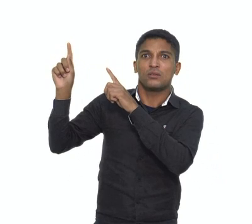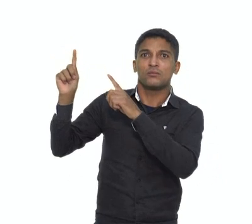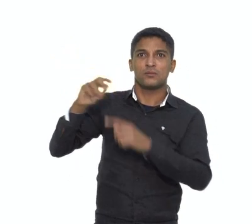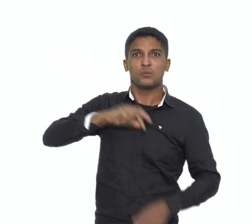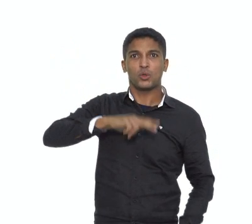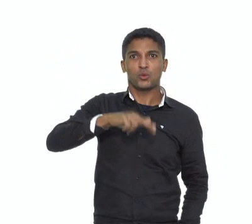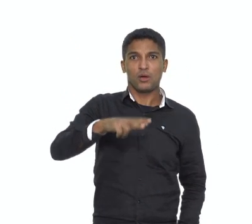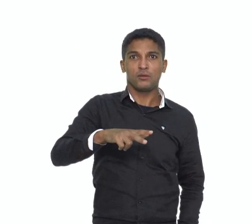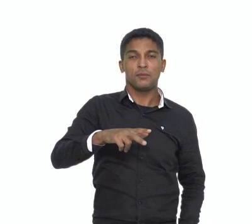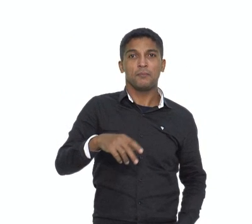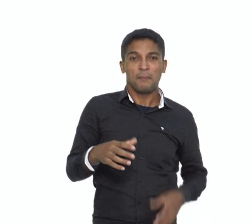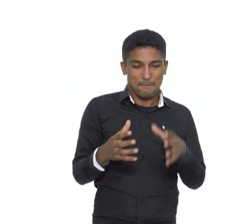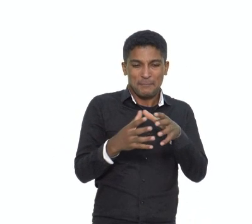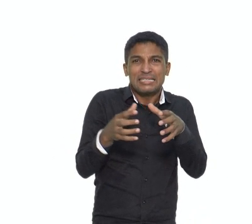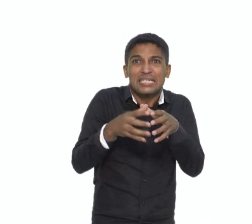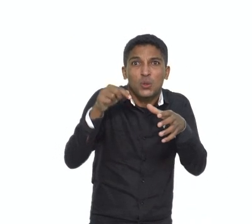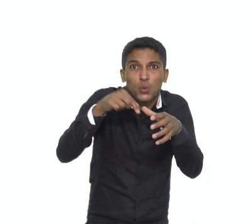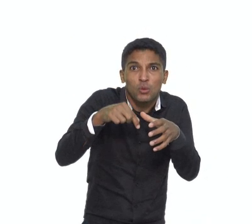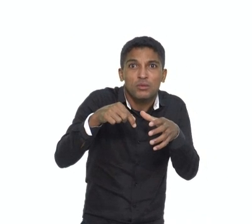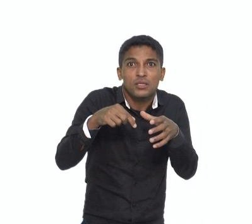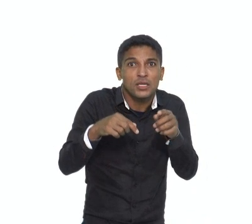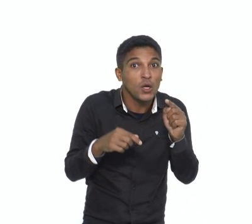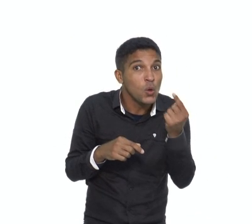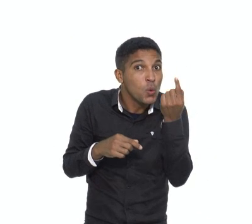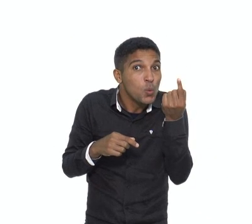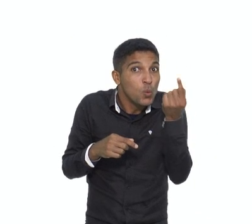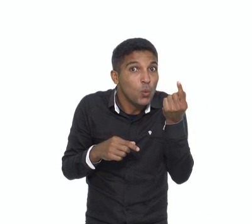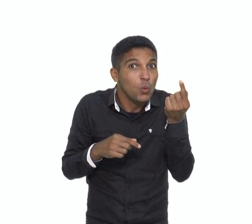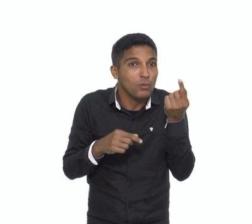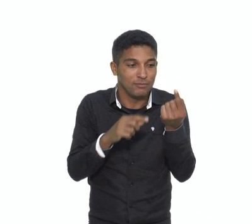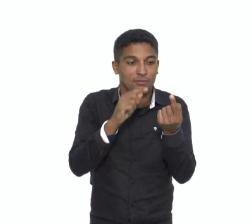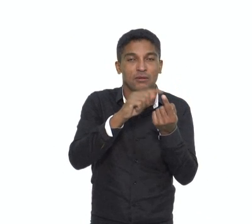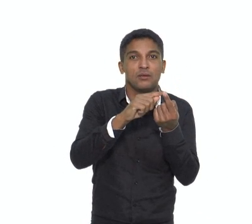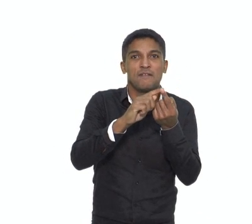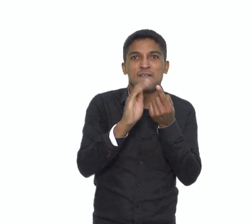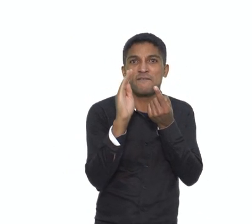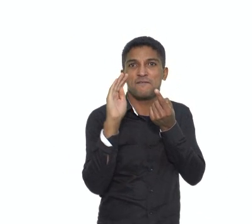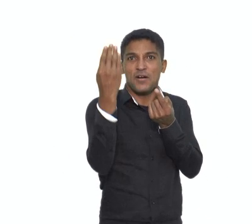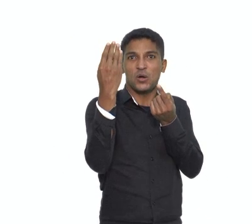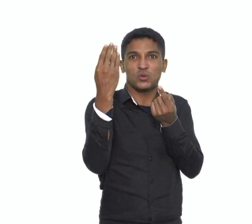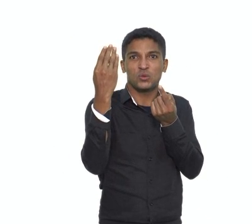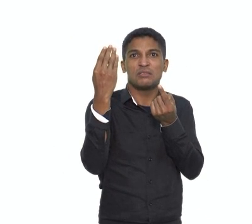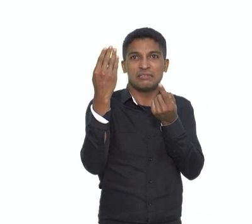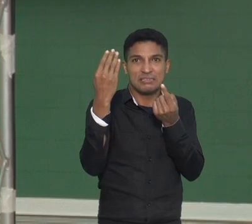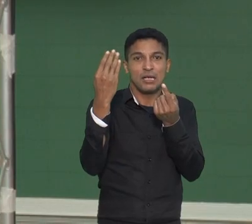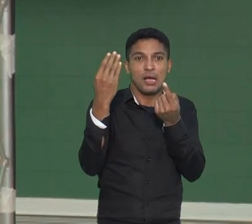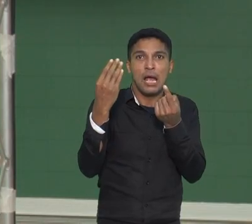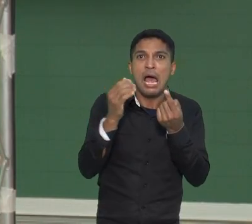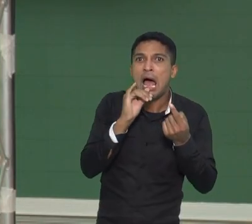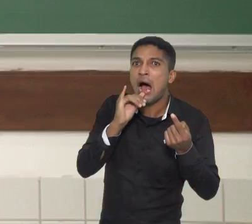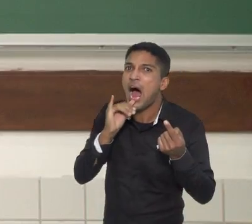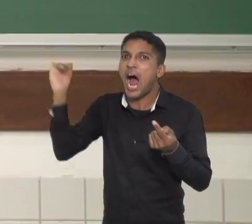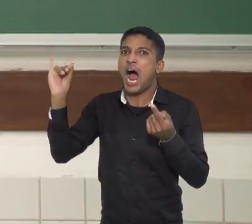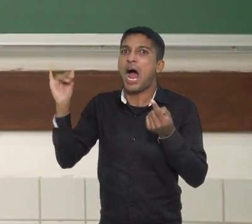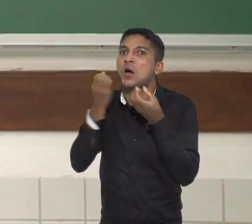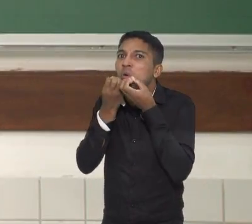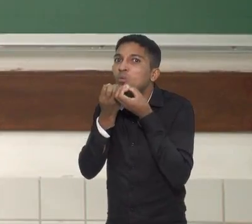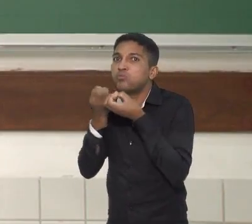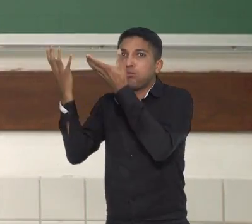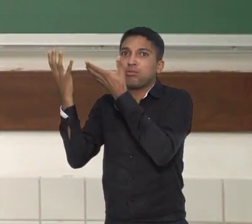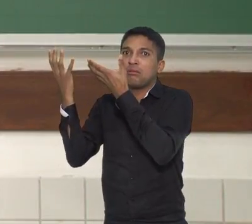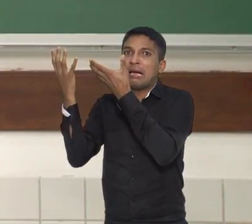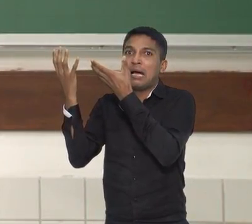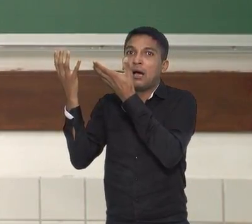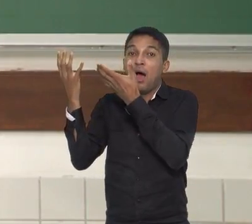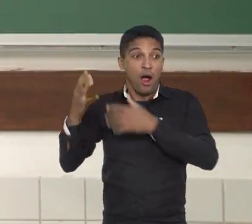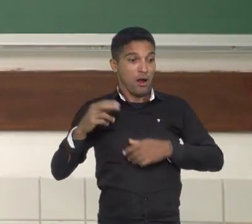da coroa portuguesa, que não aceitava ser questionada pelos colonos. Tá? Então, aqui,